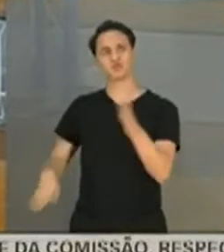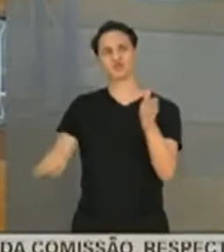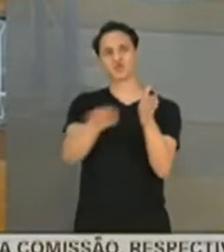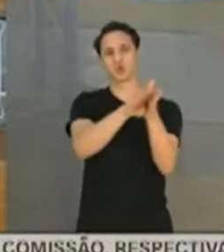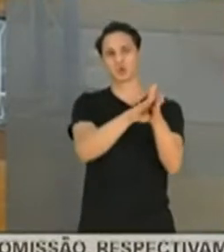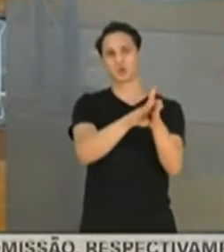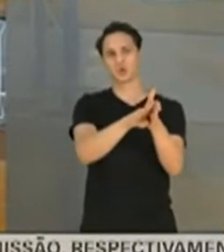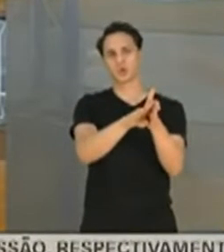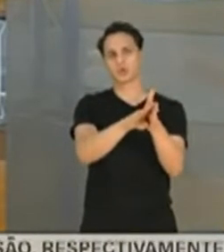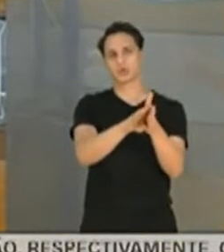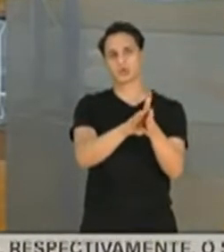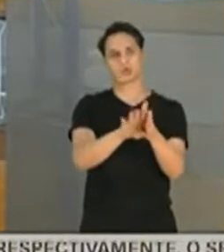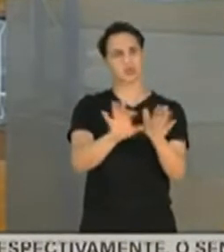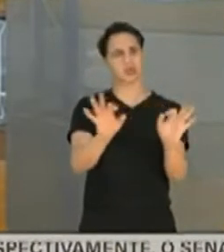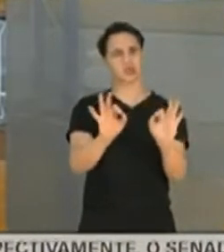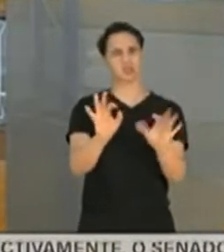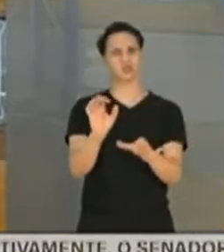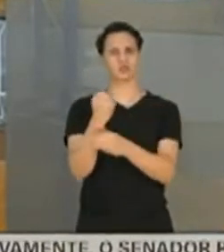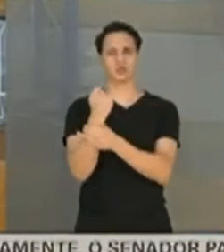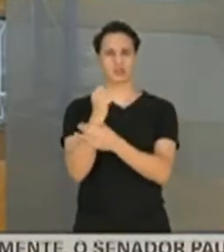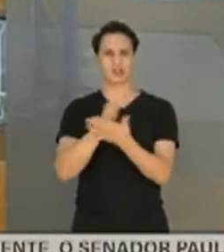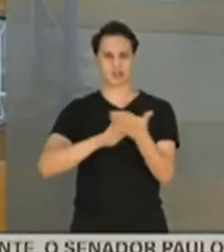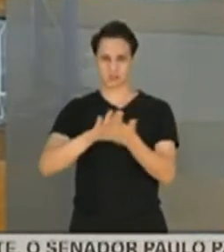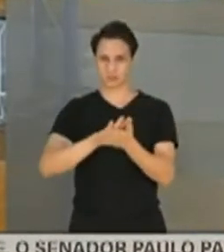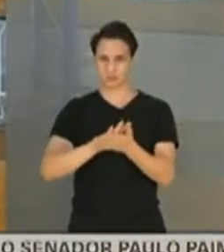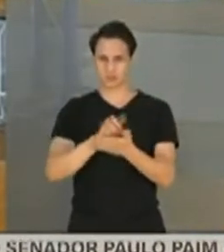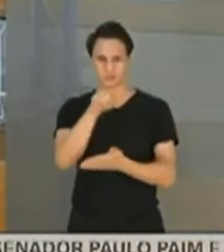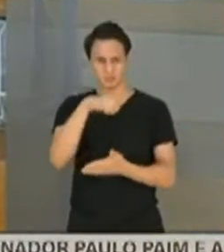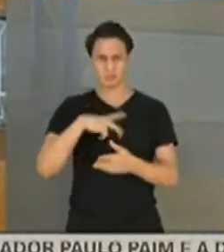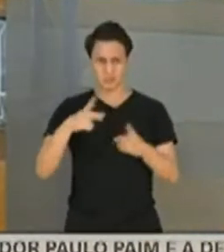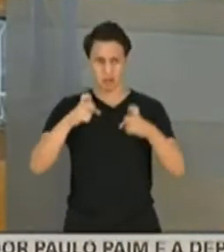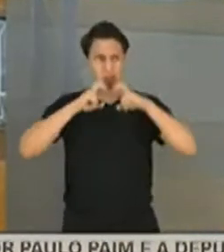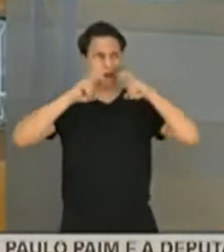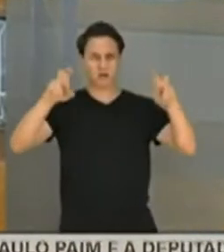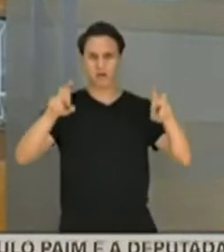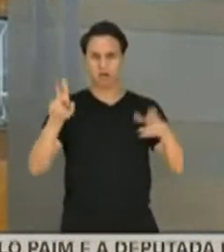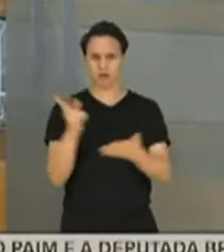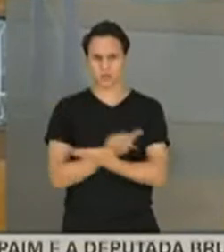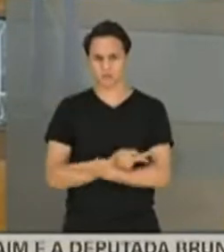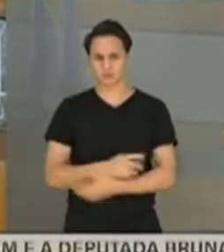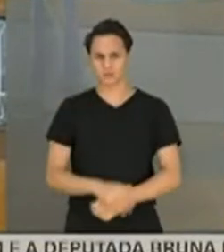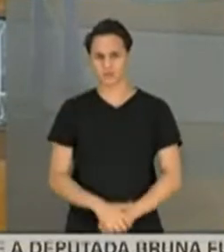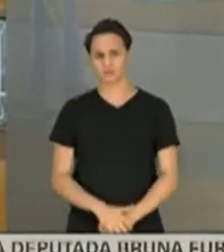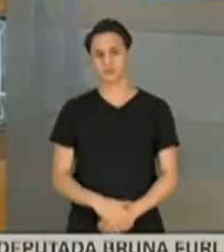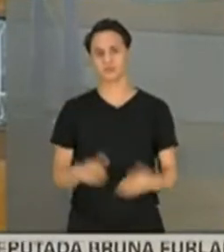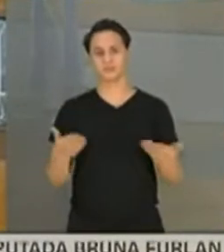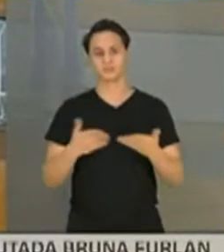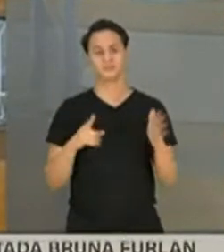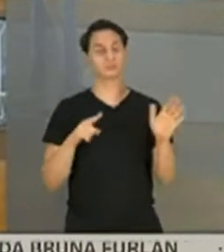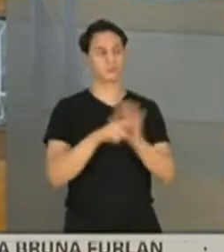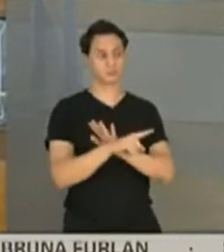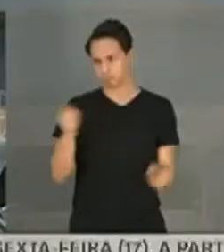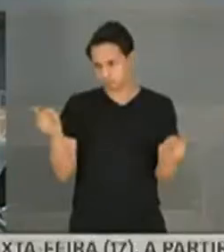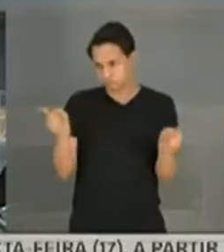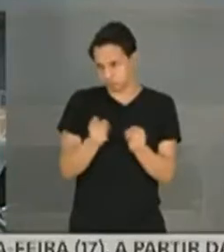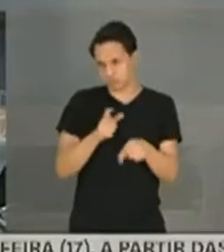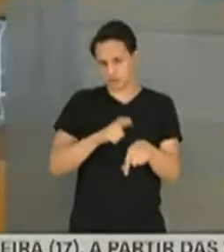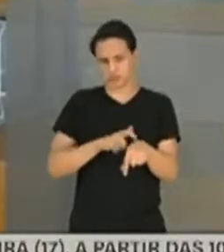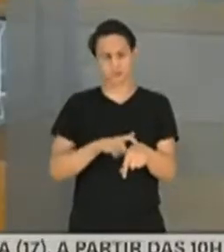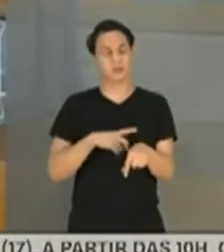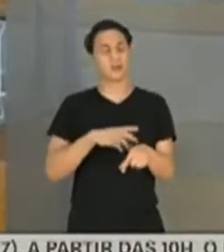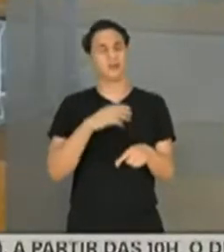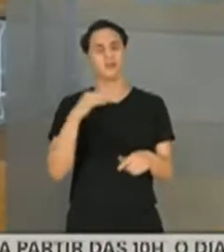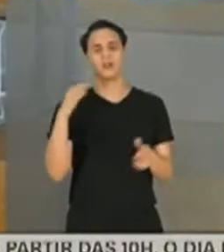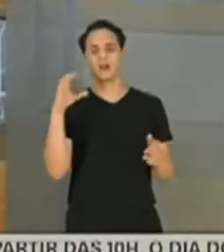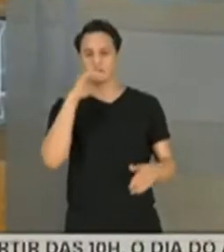nem um tipo de garantia nessa compra, e está aí o escândalo que aconteceu. Eu vou passar as perguntas agora. Para registrar aqui já. Rapidamente